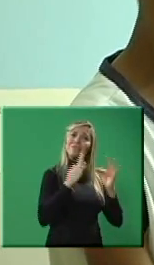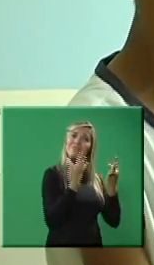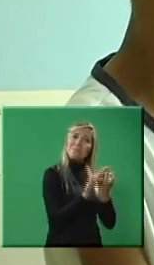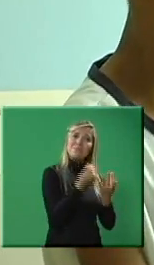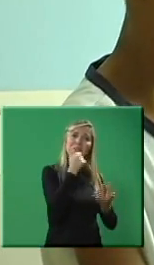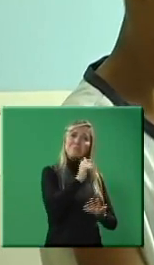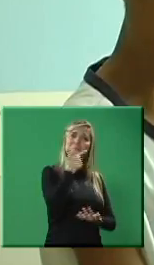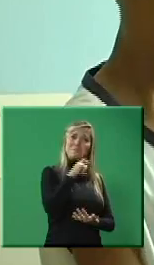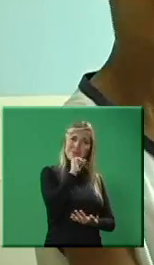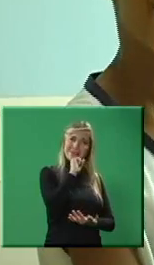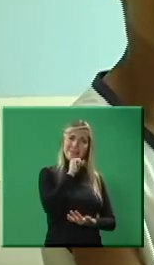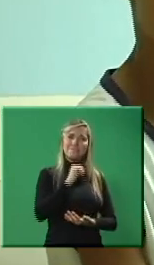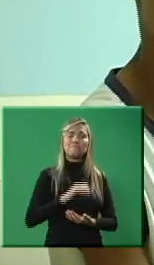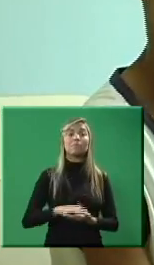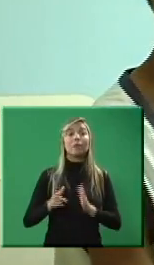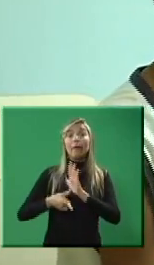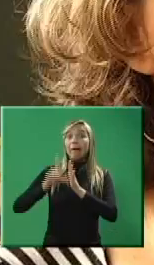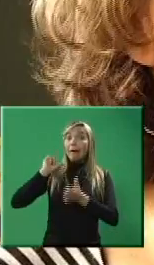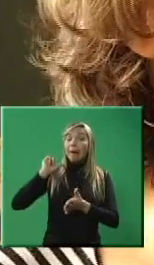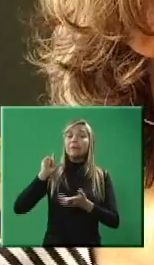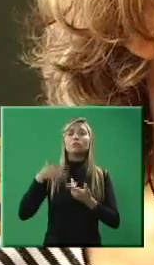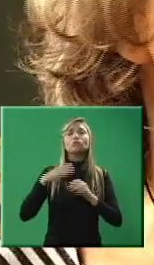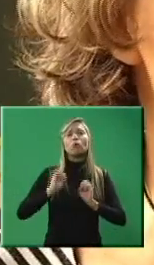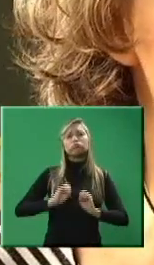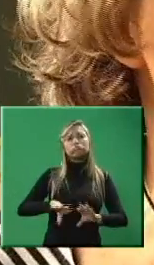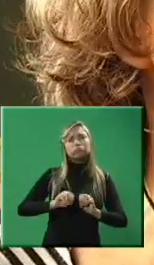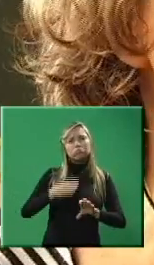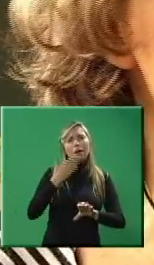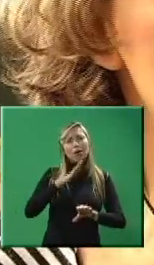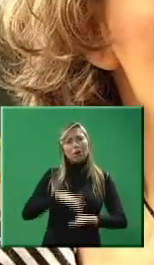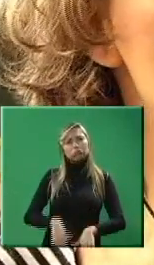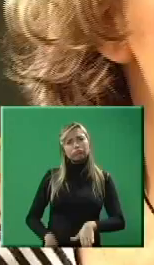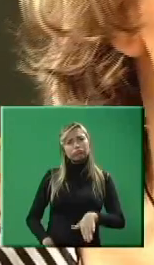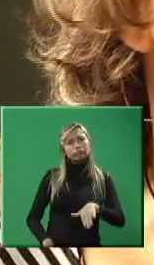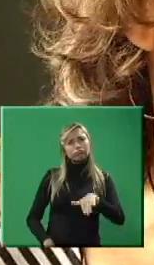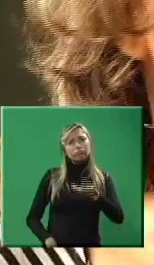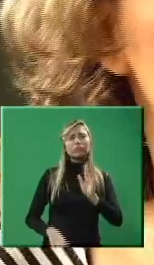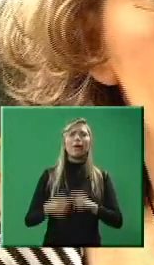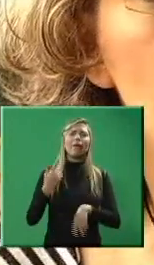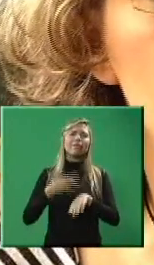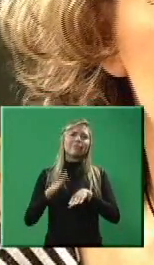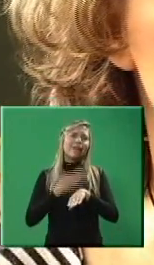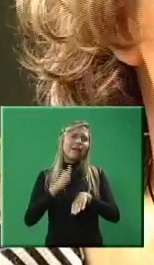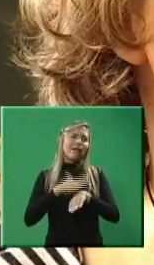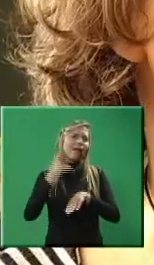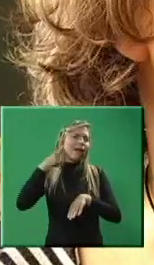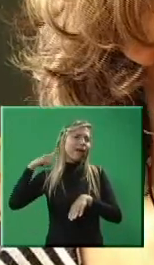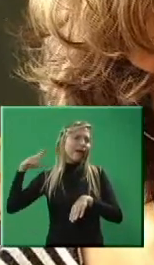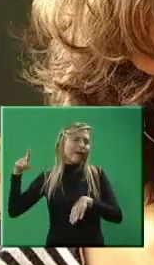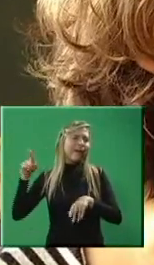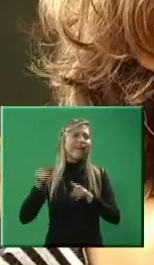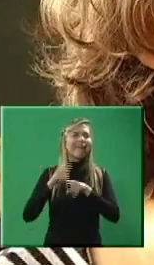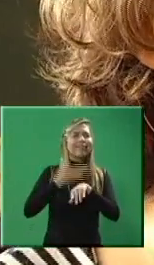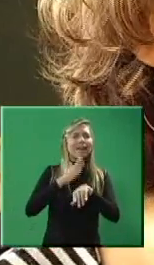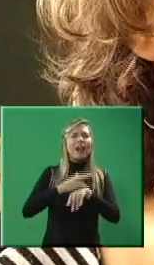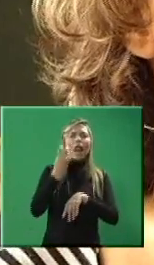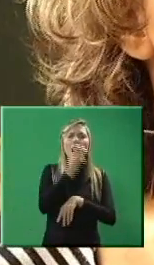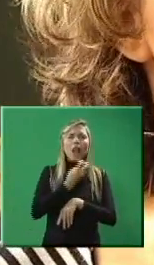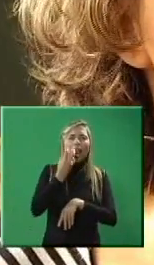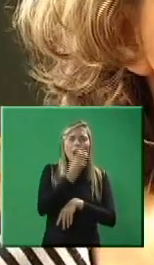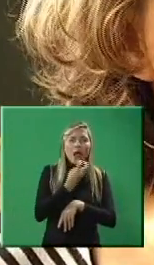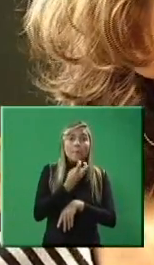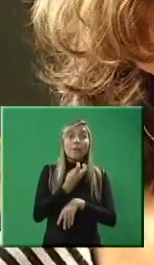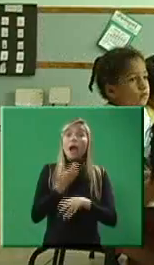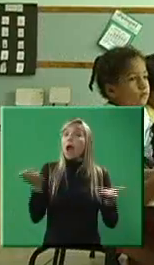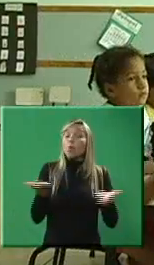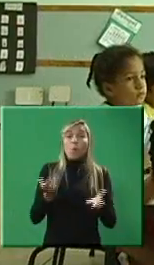dos pais, né? Antes era só uma alfabetização, era um treino auditivo, um treino da fala,